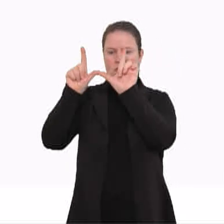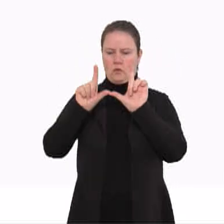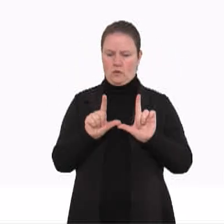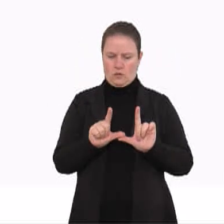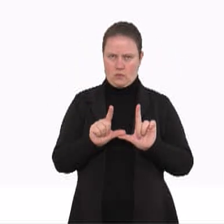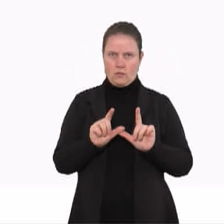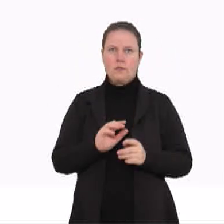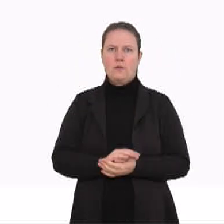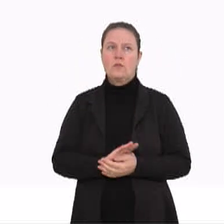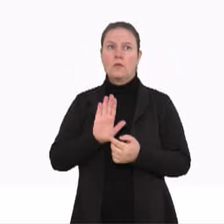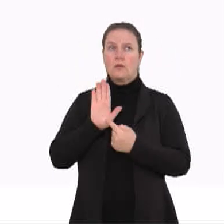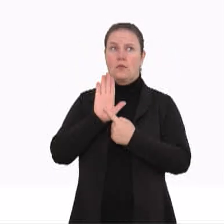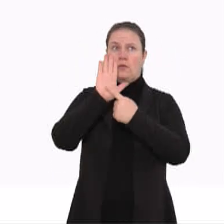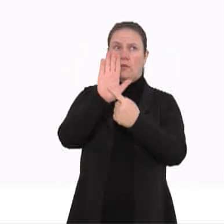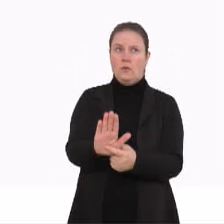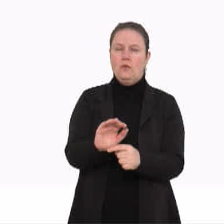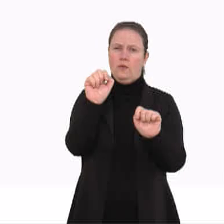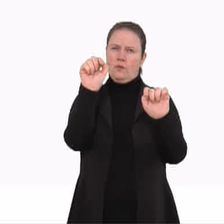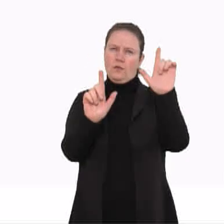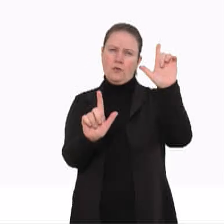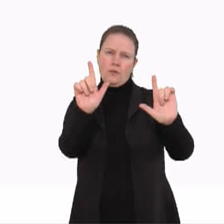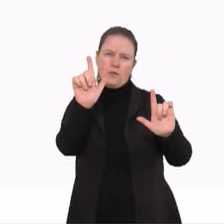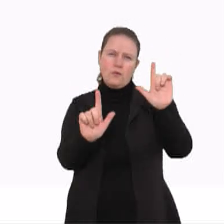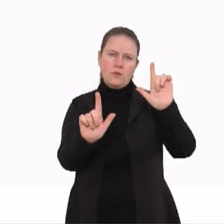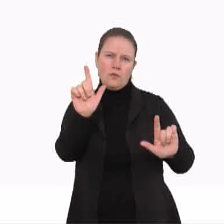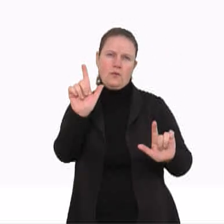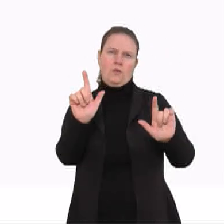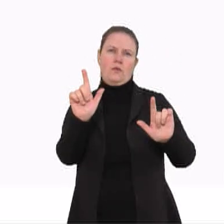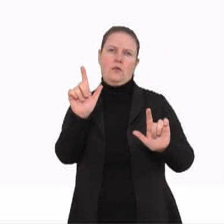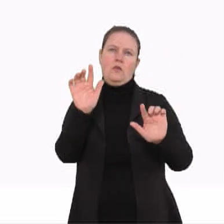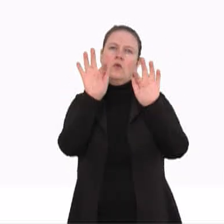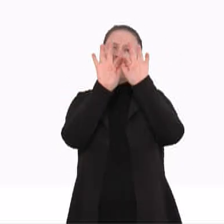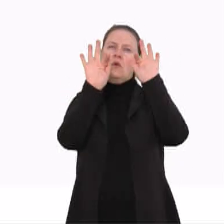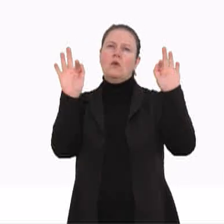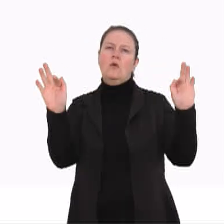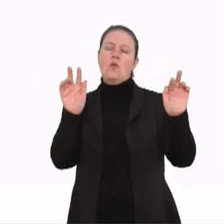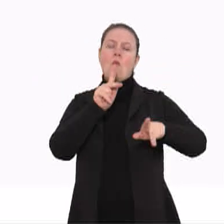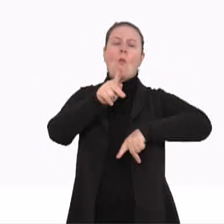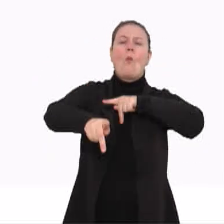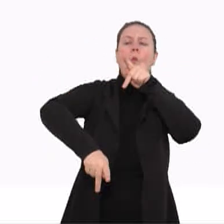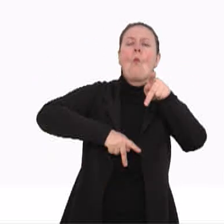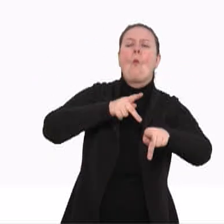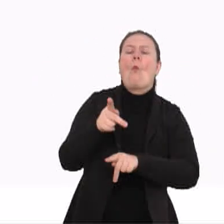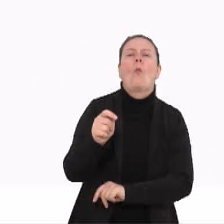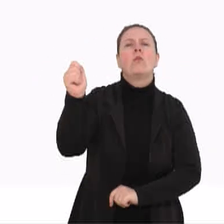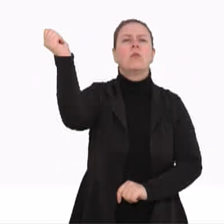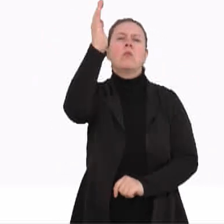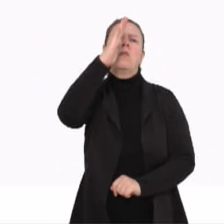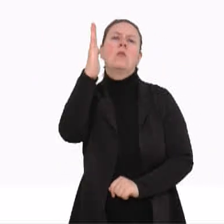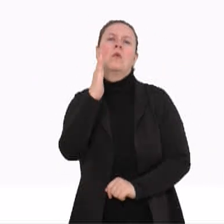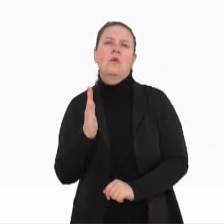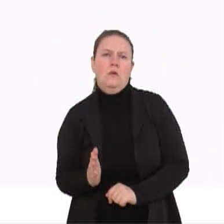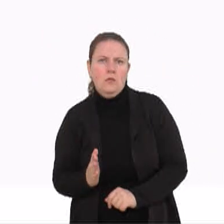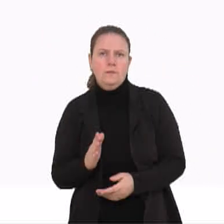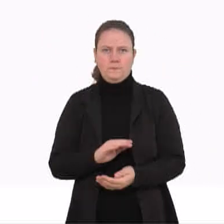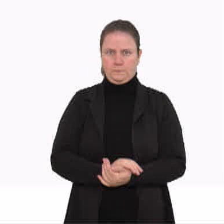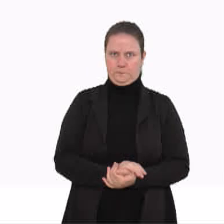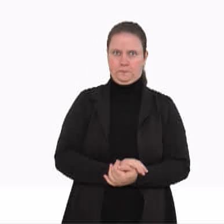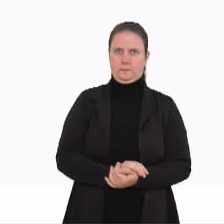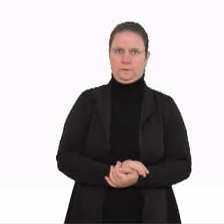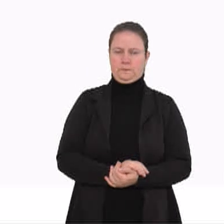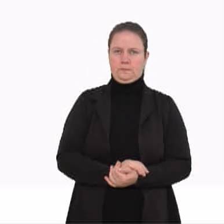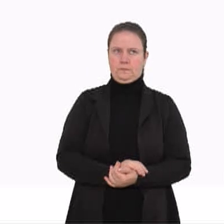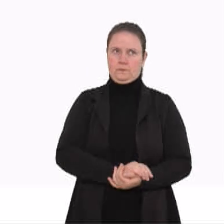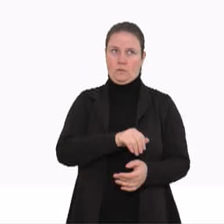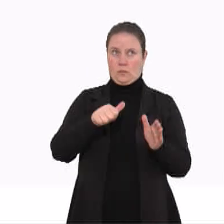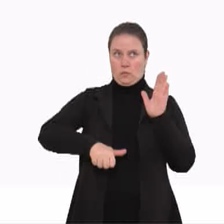Está mostrando uma televisão e na televisão dizendo a frase povo brasileiro. E aí